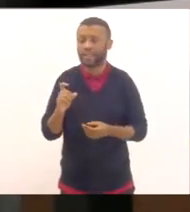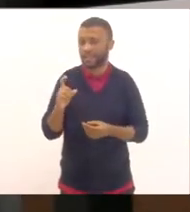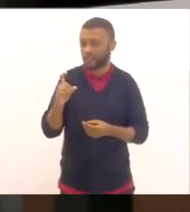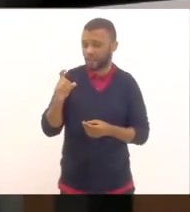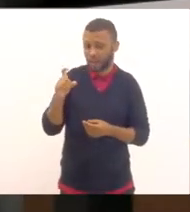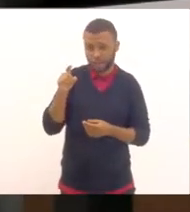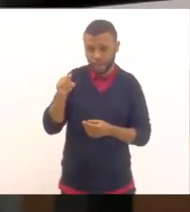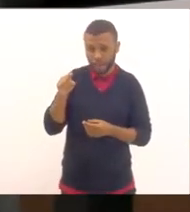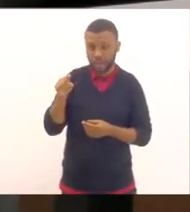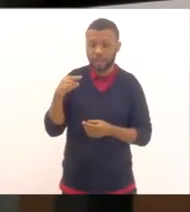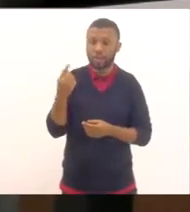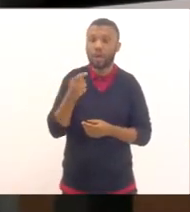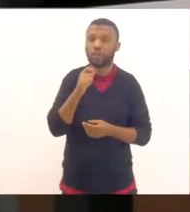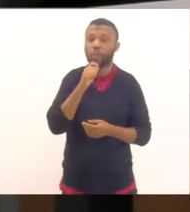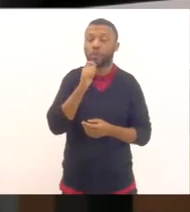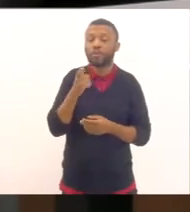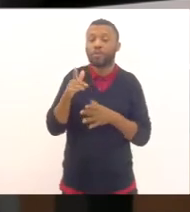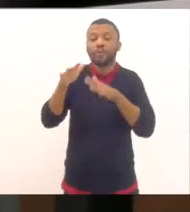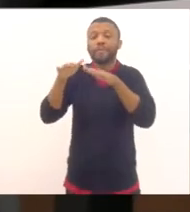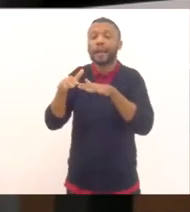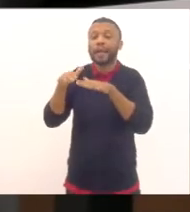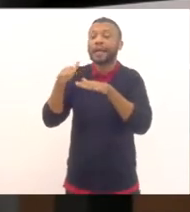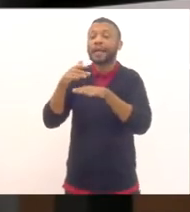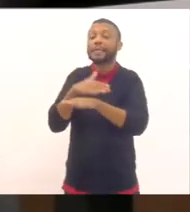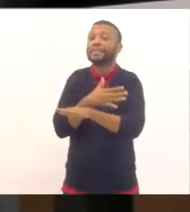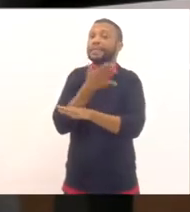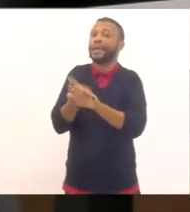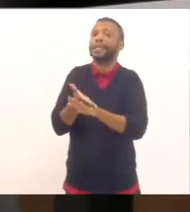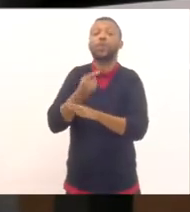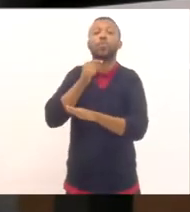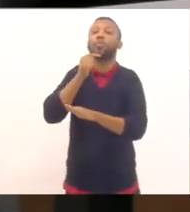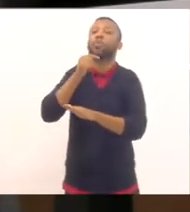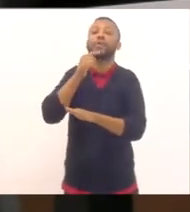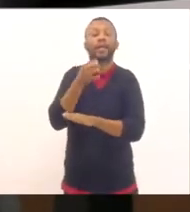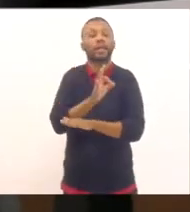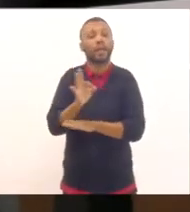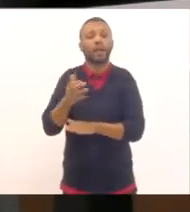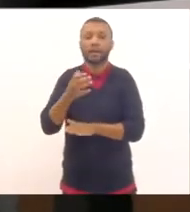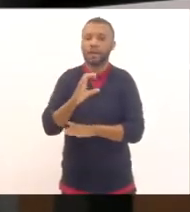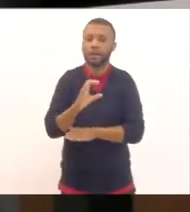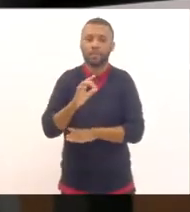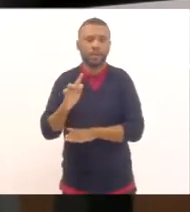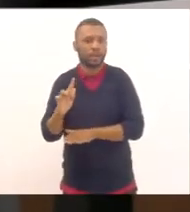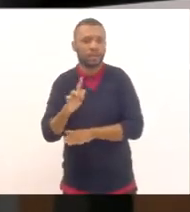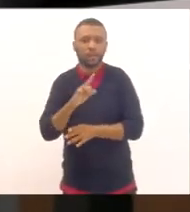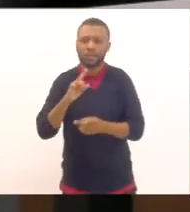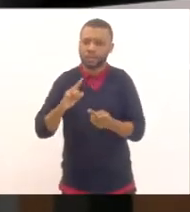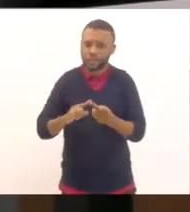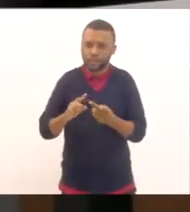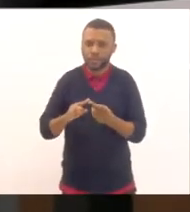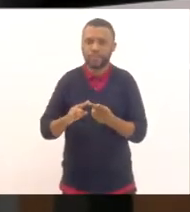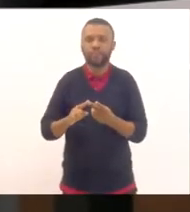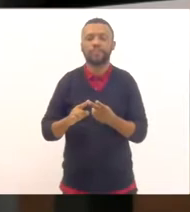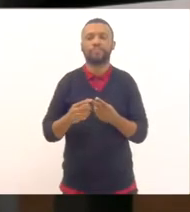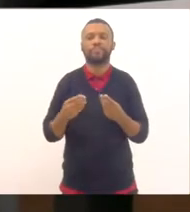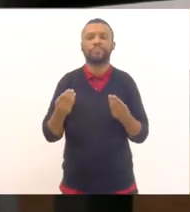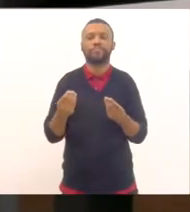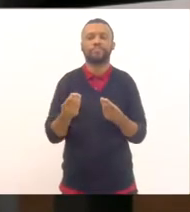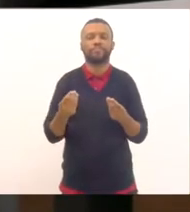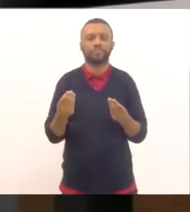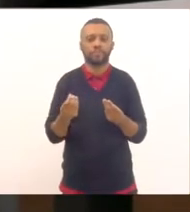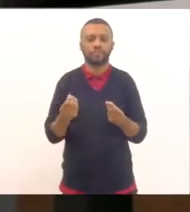Camará Senador Camará gente não fica lá direto não consegue ficar lá Campo Grande tem